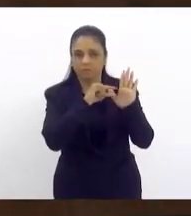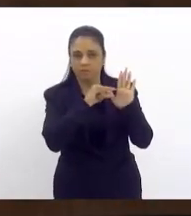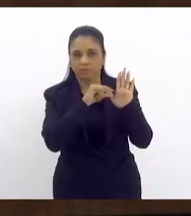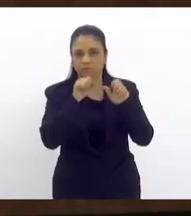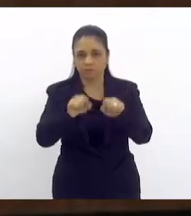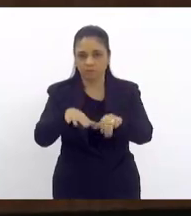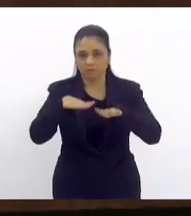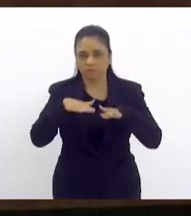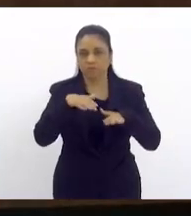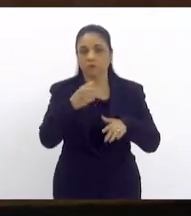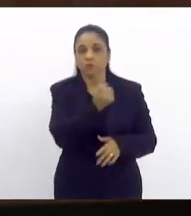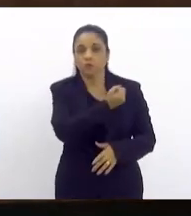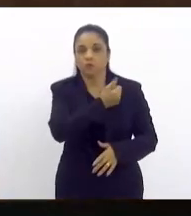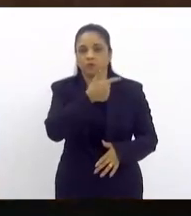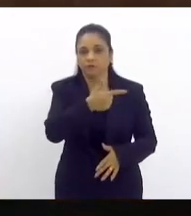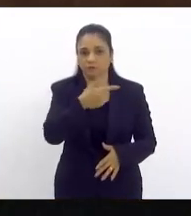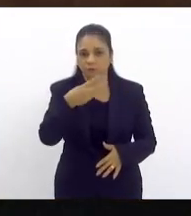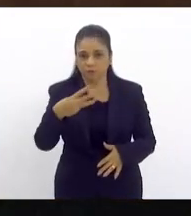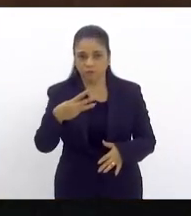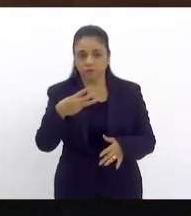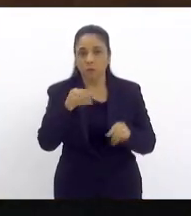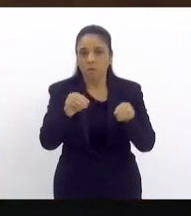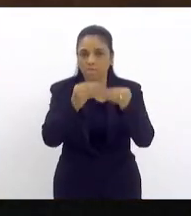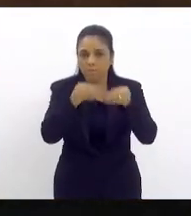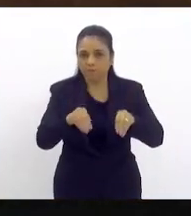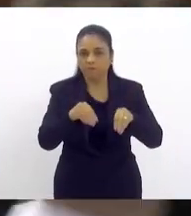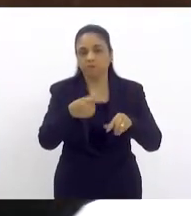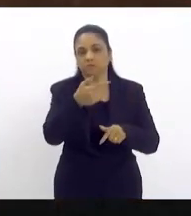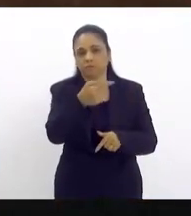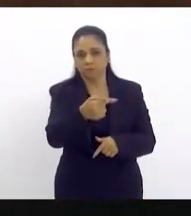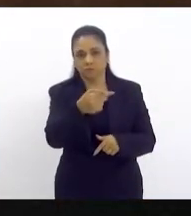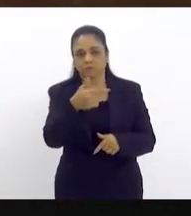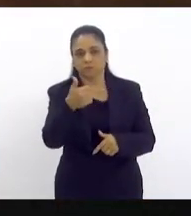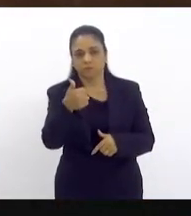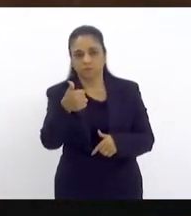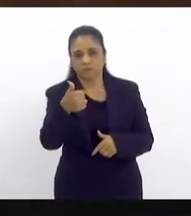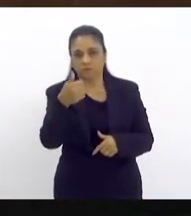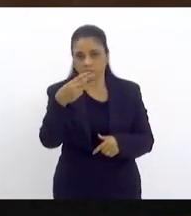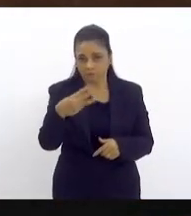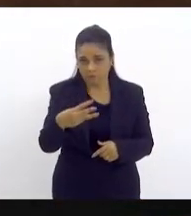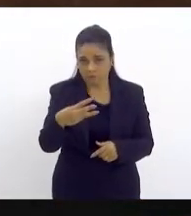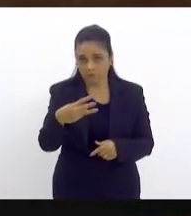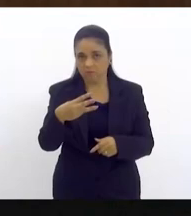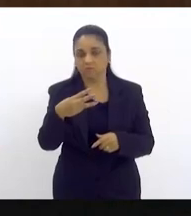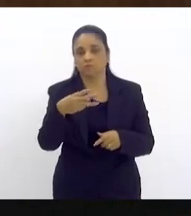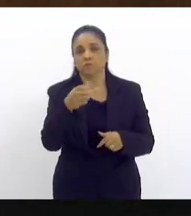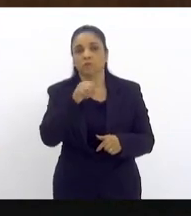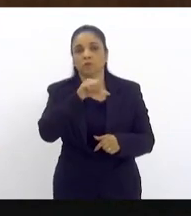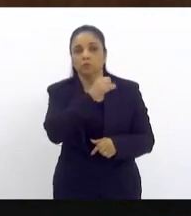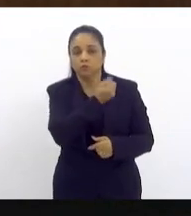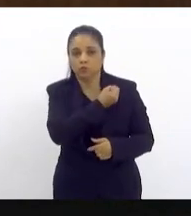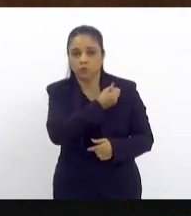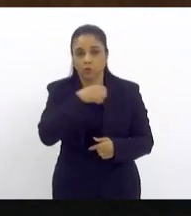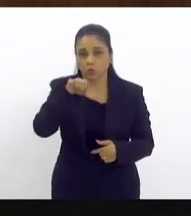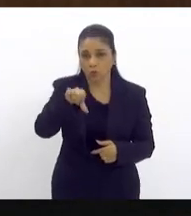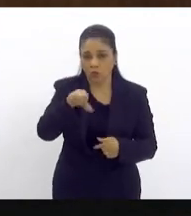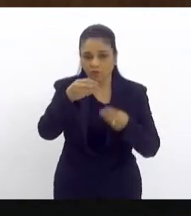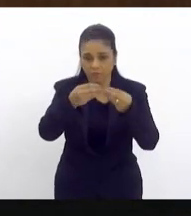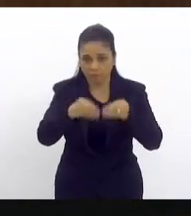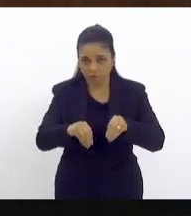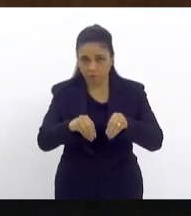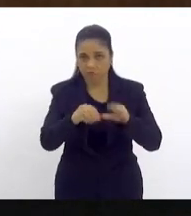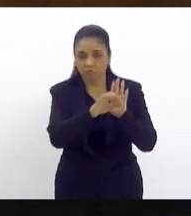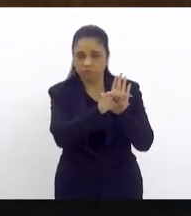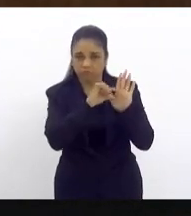prejudicadas emendas de plenário 7 13 pela aprovação da emenda número nove da ccj prejudicadas as